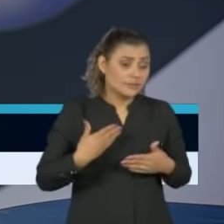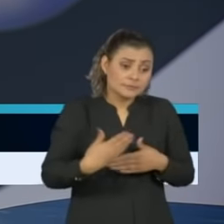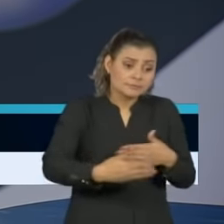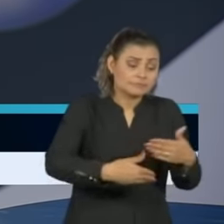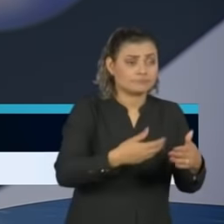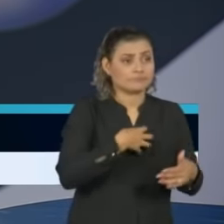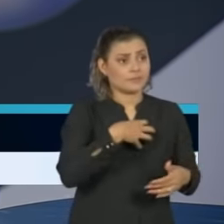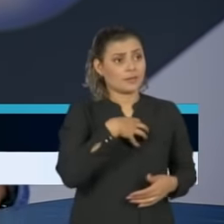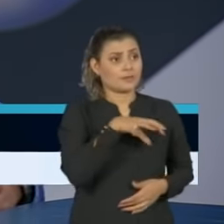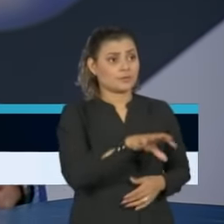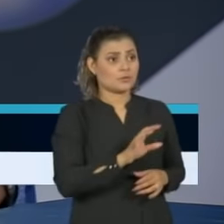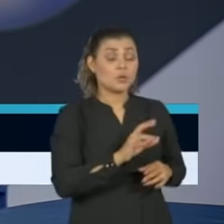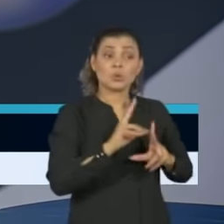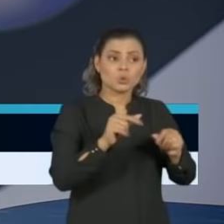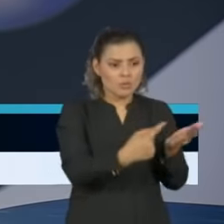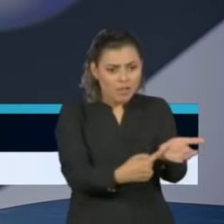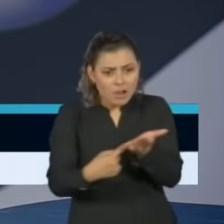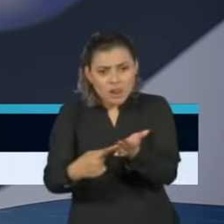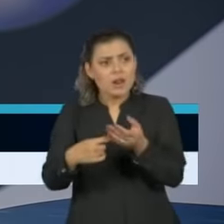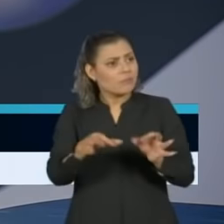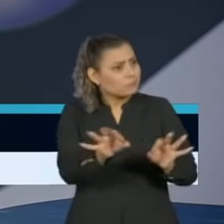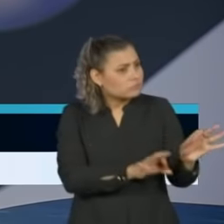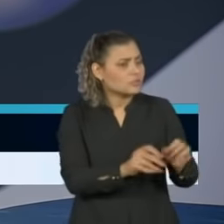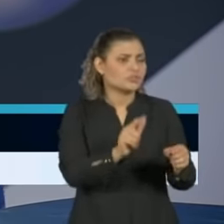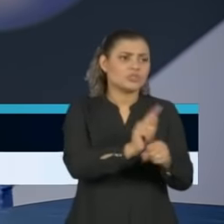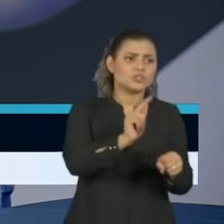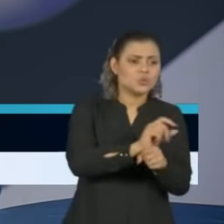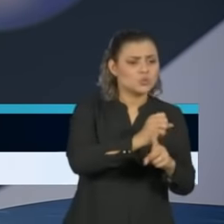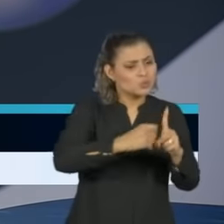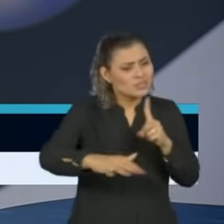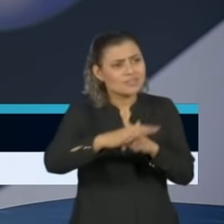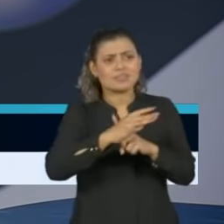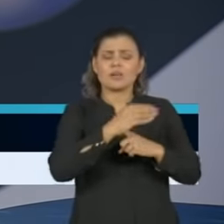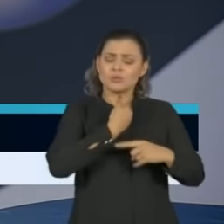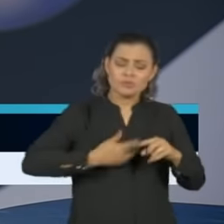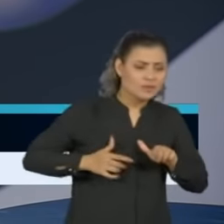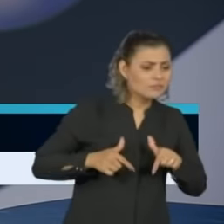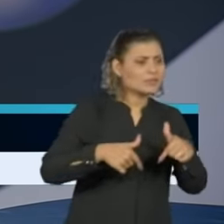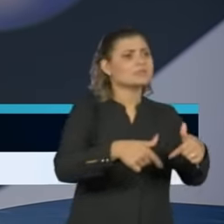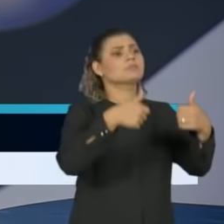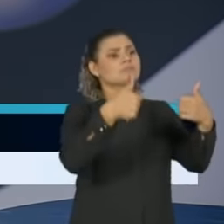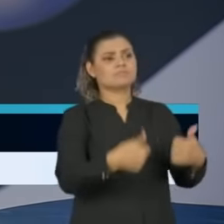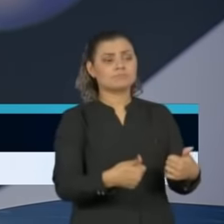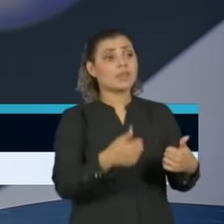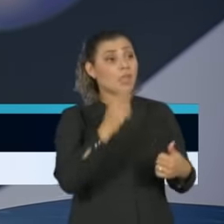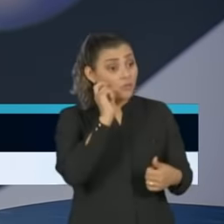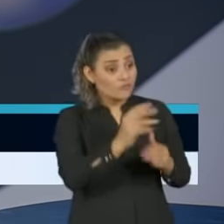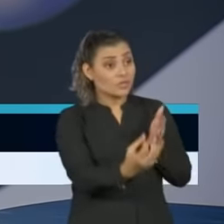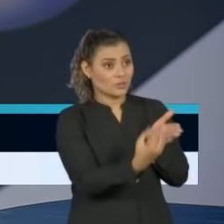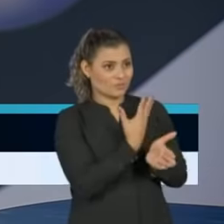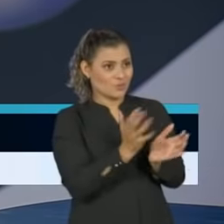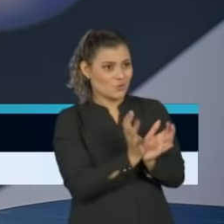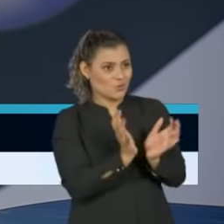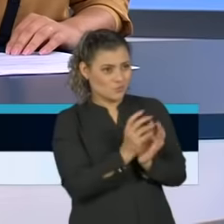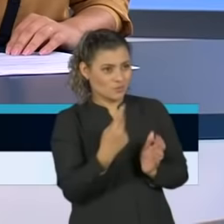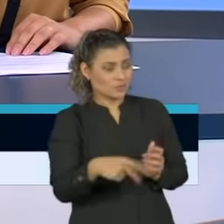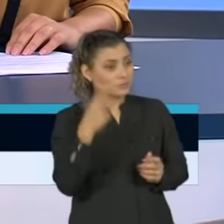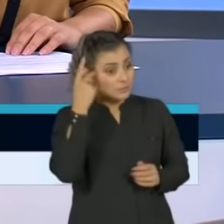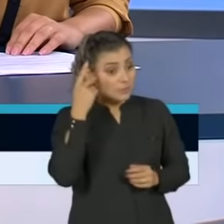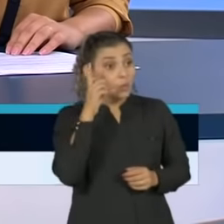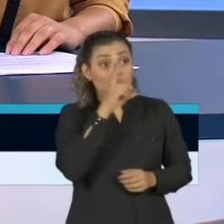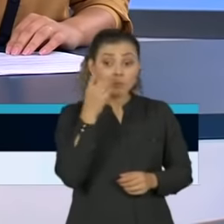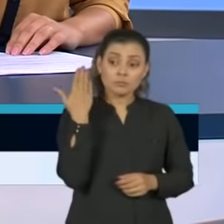fazer. Toda a mobilização dos gestores, da sociedade está se mobilizando. Recebi uma foto de um clube desses aqui de São Paulo, no